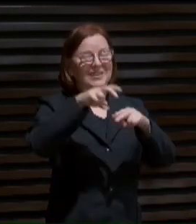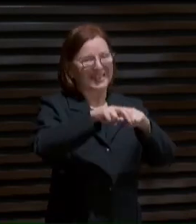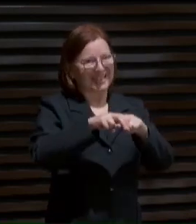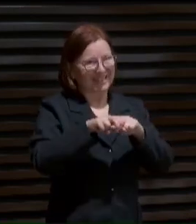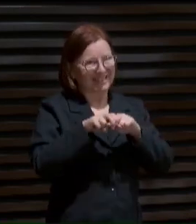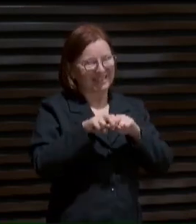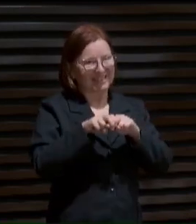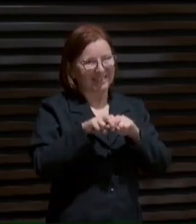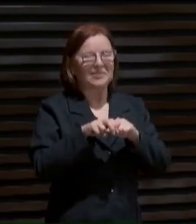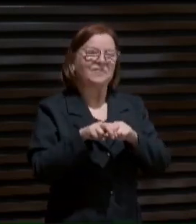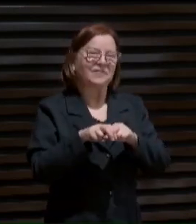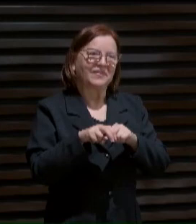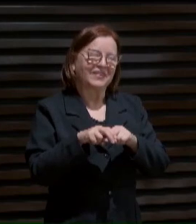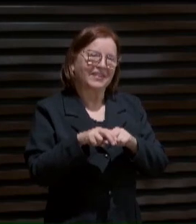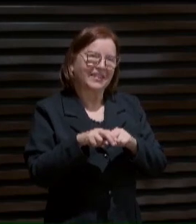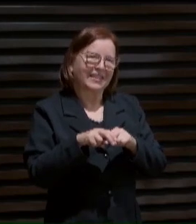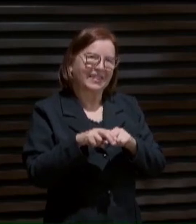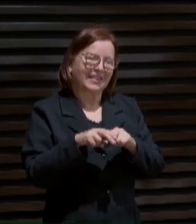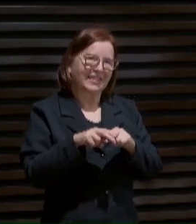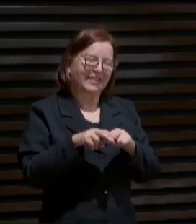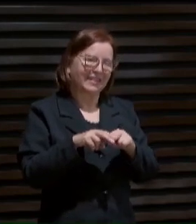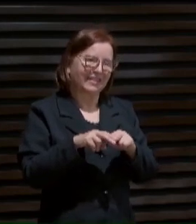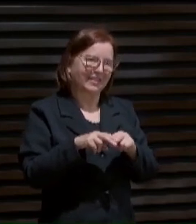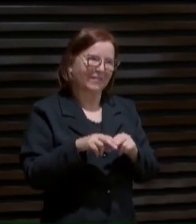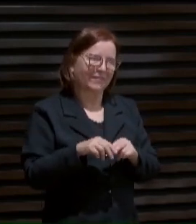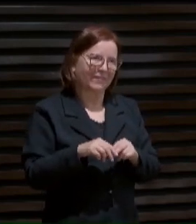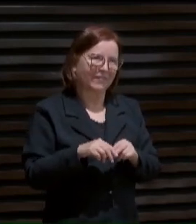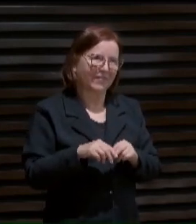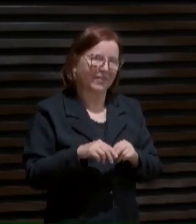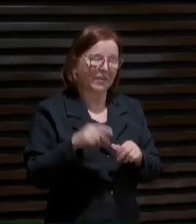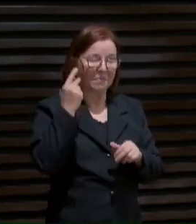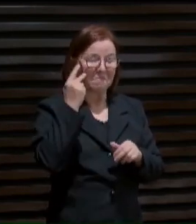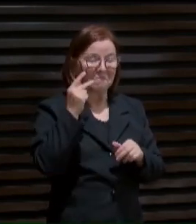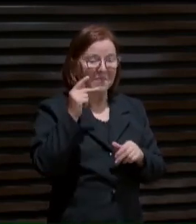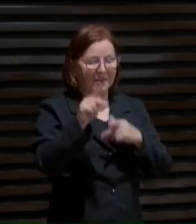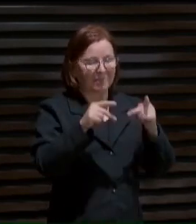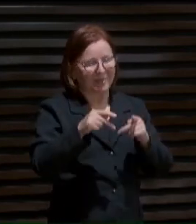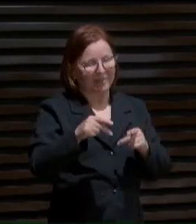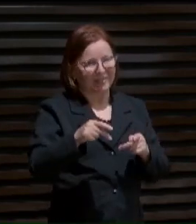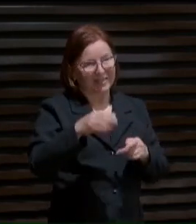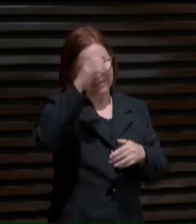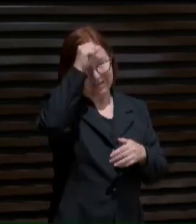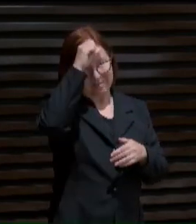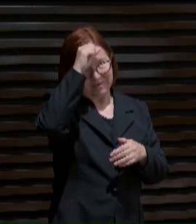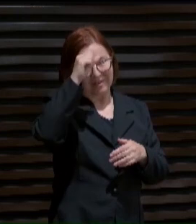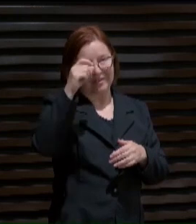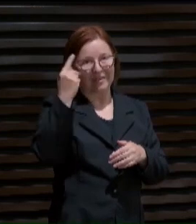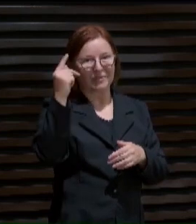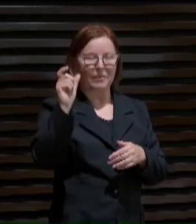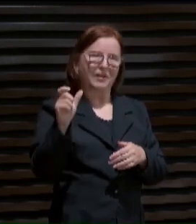os irmãos que nos acompanhem para aqueles que ouviram a exposição das escrituras que o senhor por sua graça e misericórdia revele